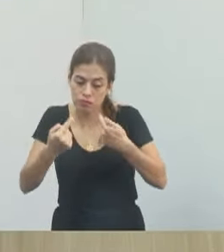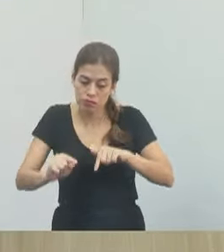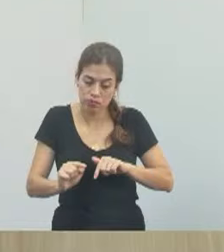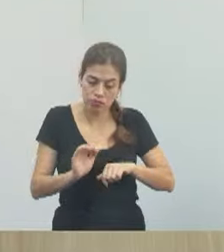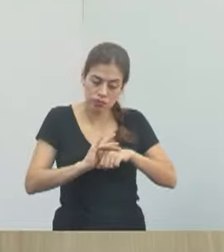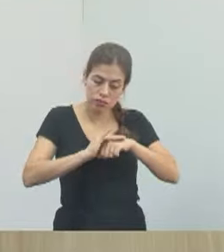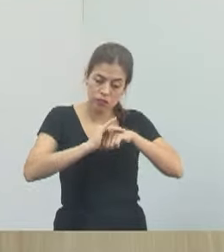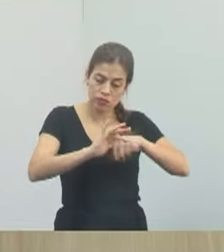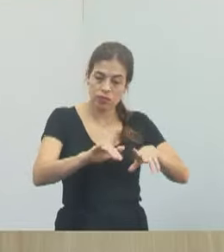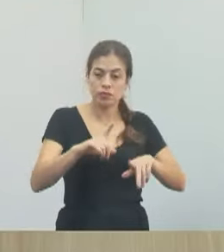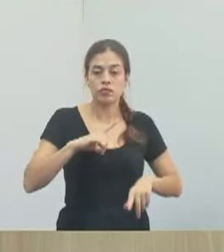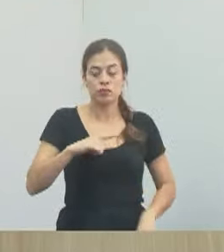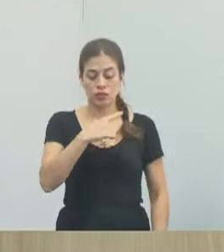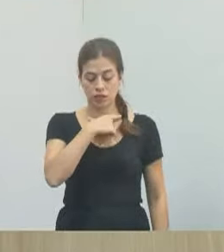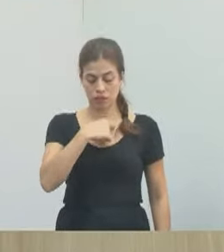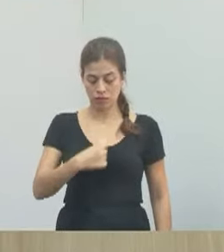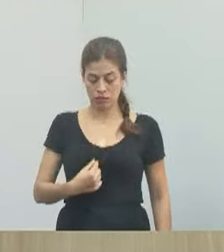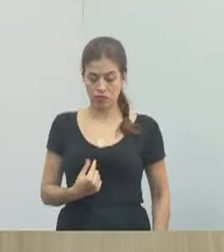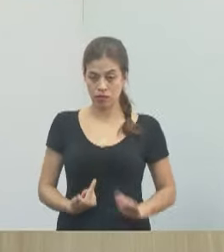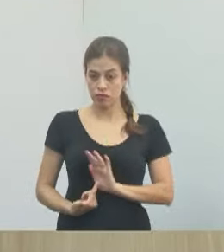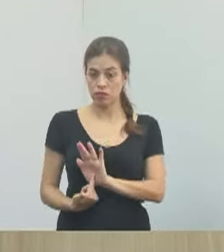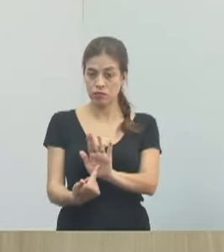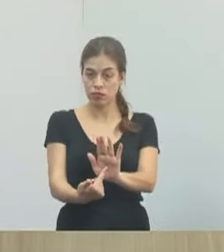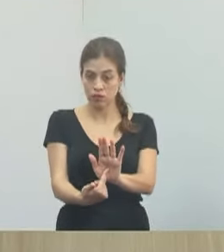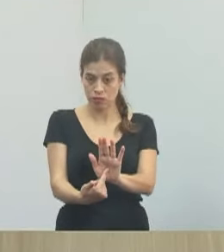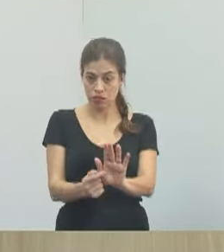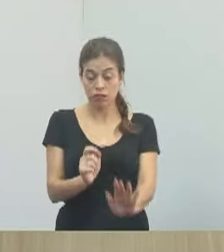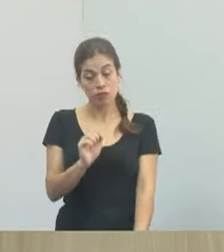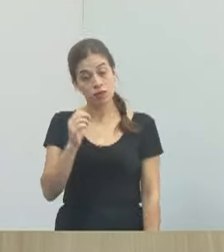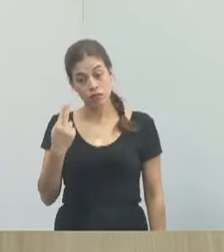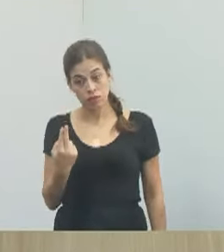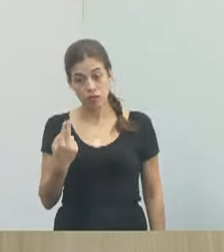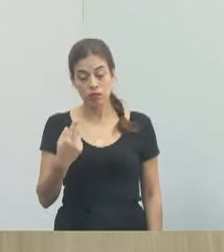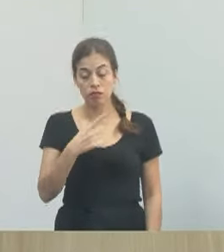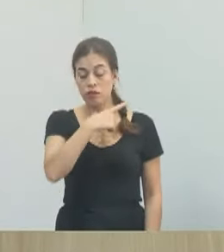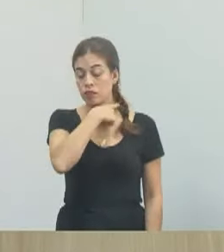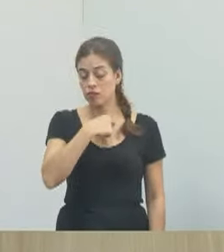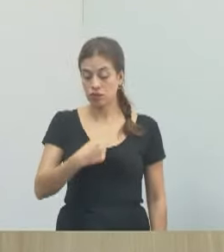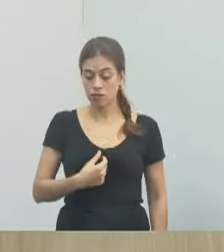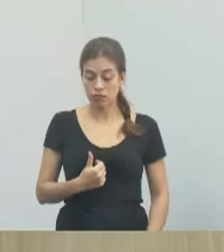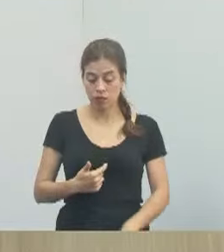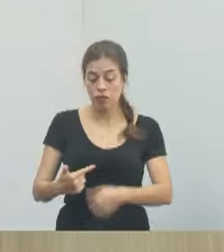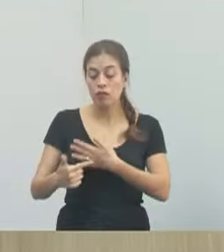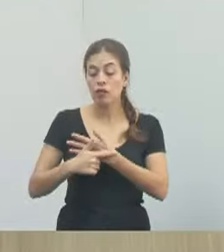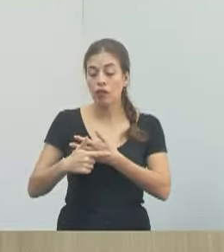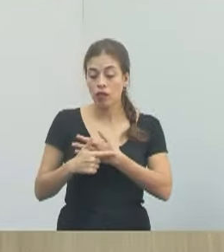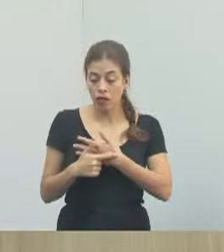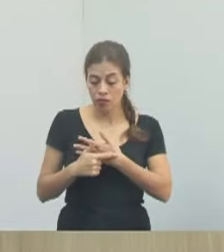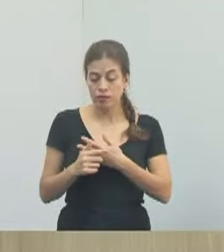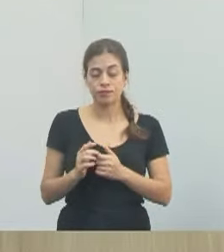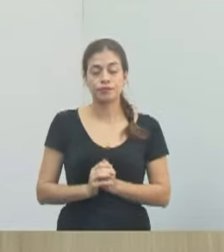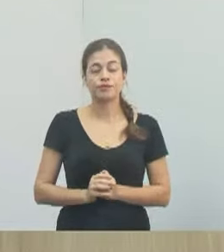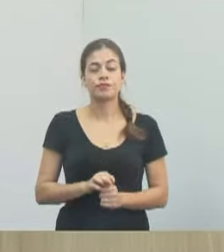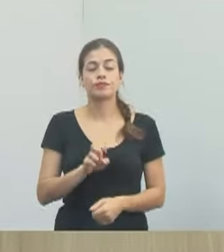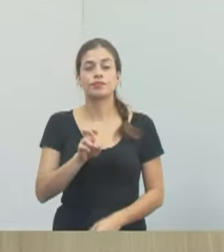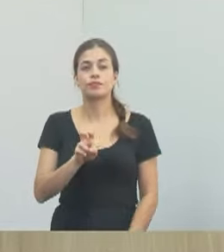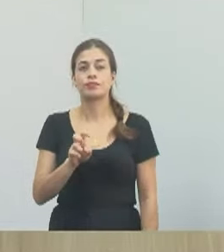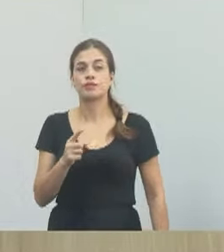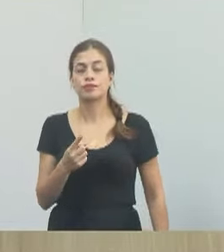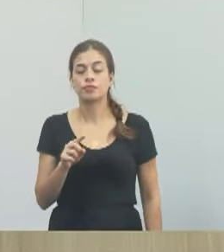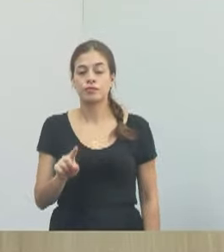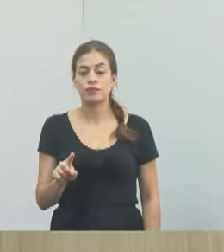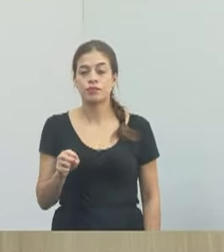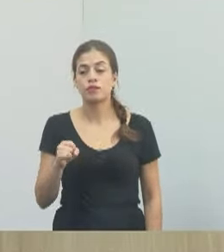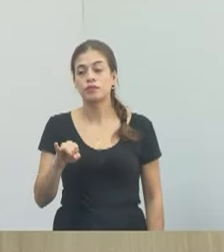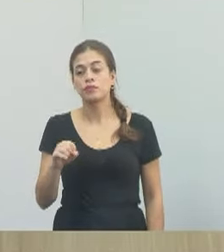possuem cchá de identificação ou cchá funcional 5.1 em